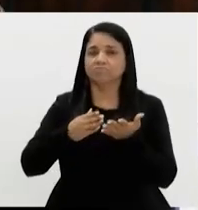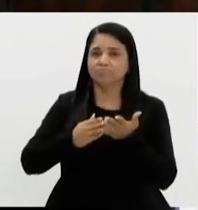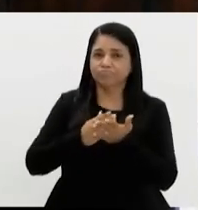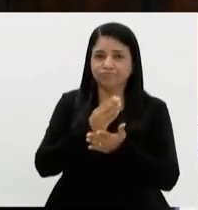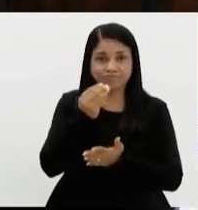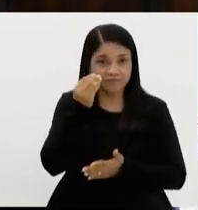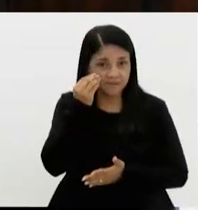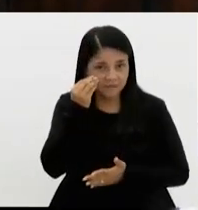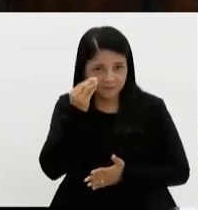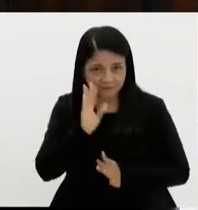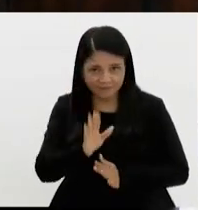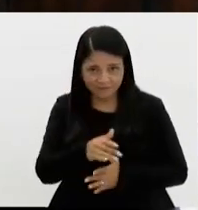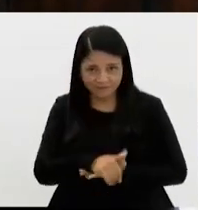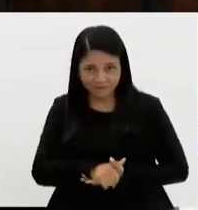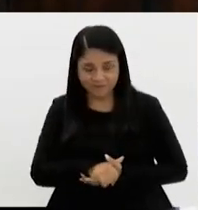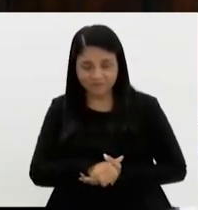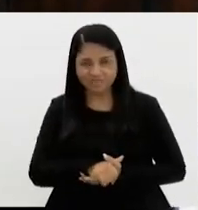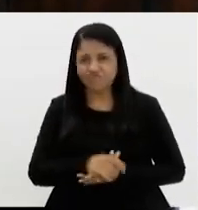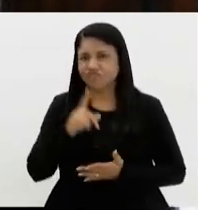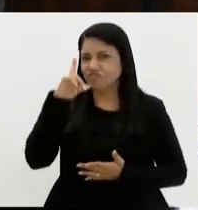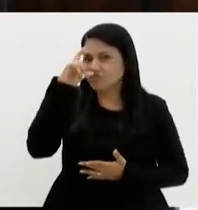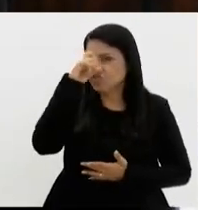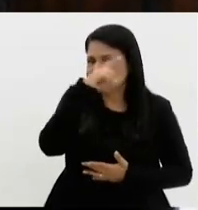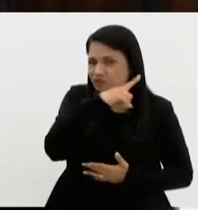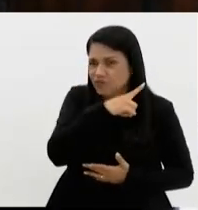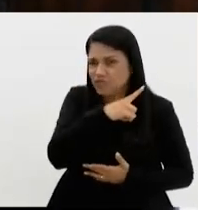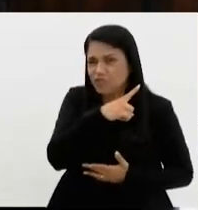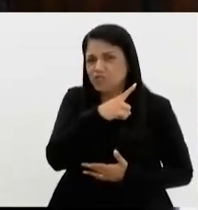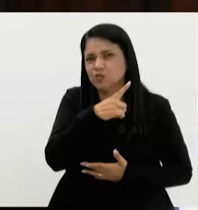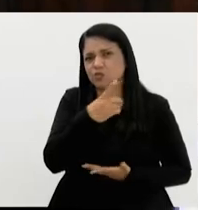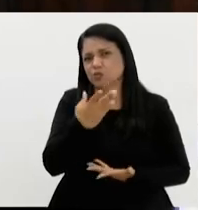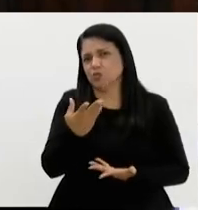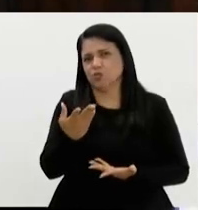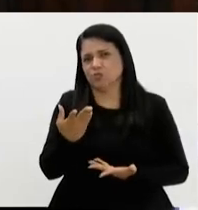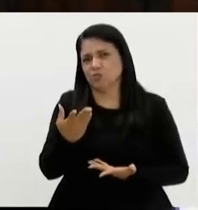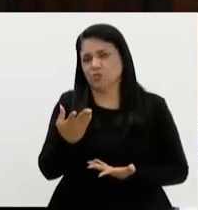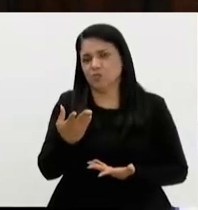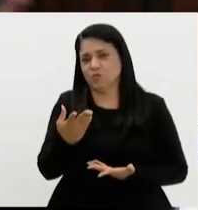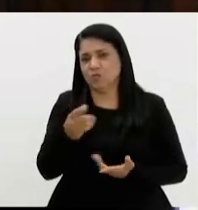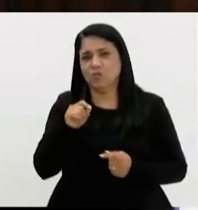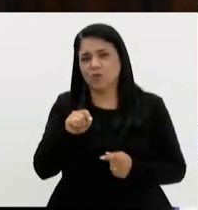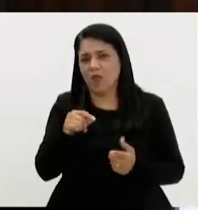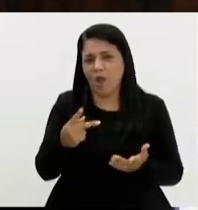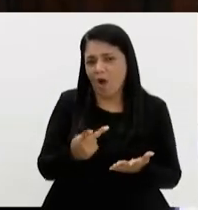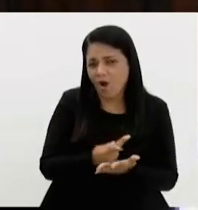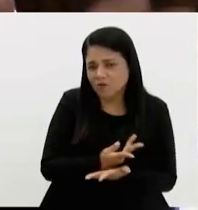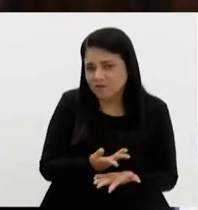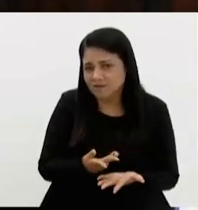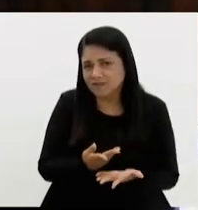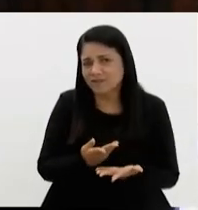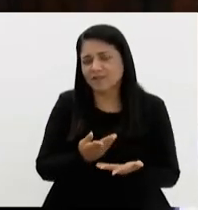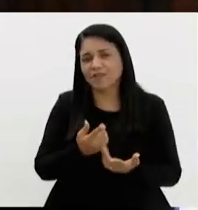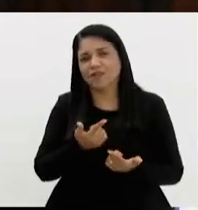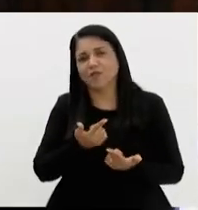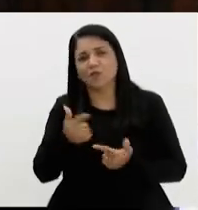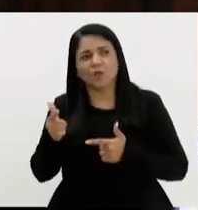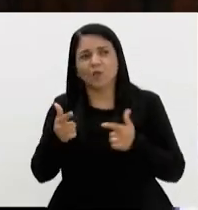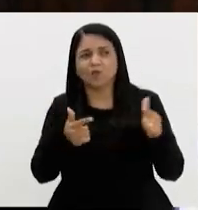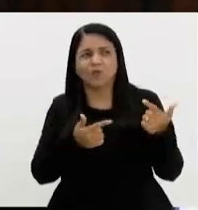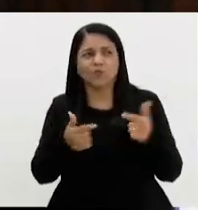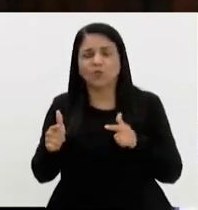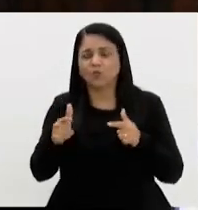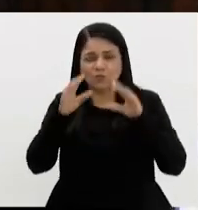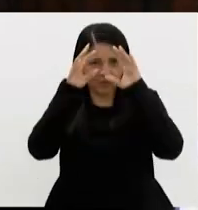Então vai ser muito difícil uma situação que que não tenha nem parecida em nenhum Tribunal Regional ou em nenhum Tribunal